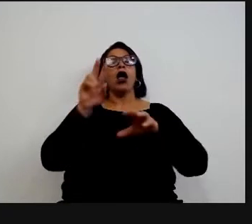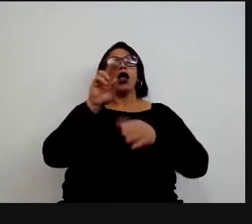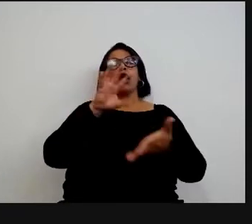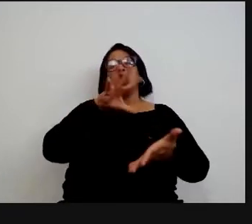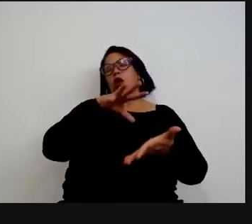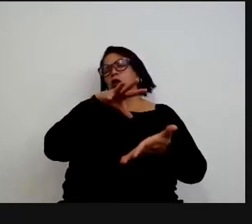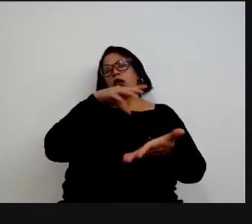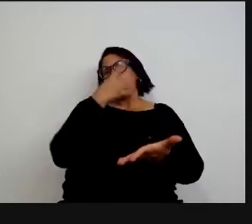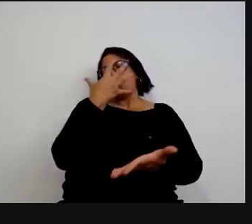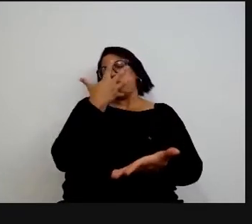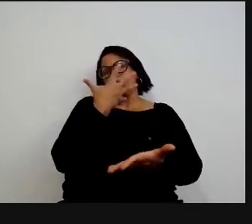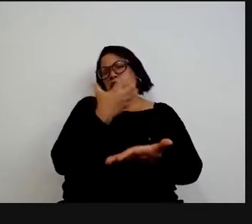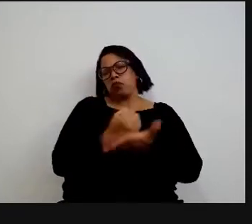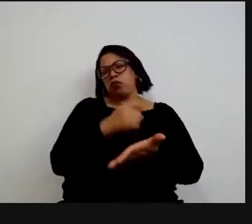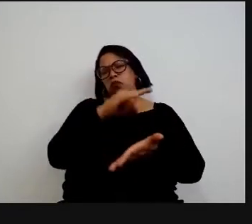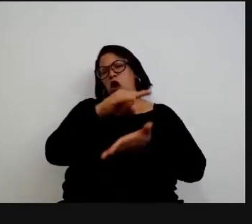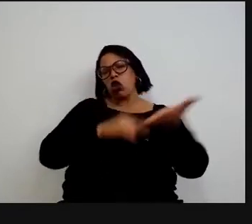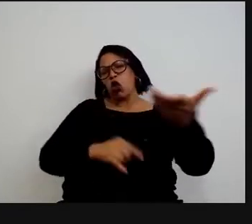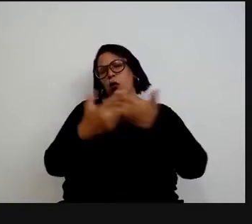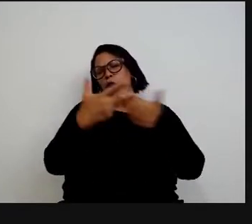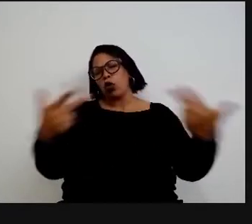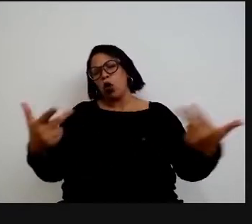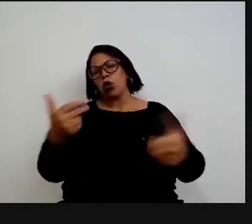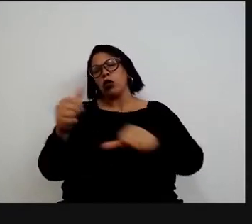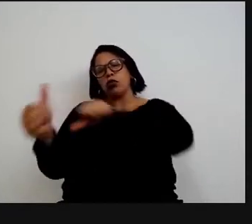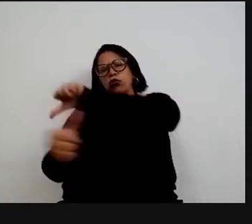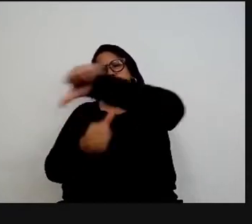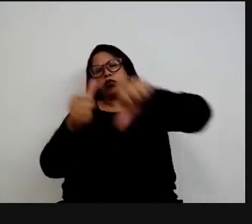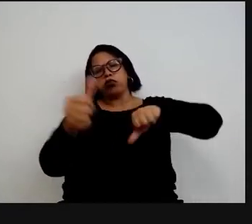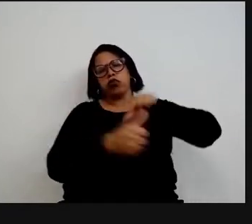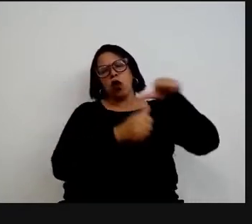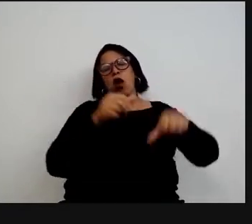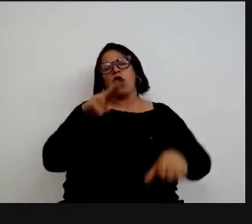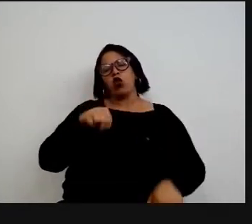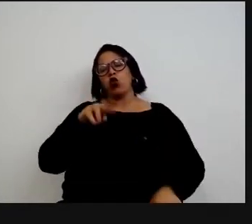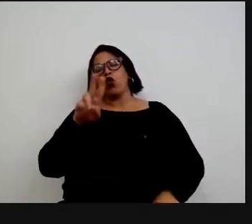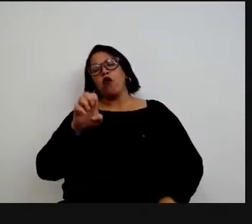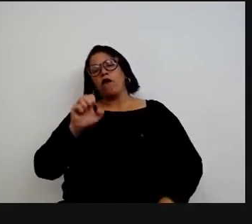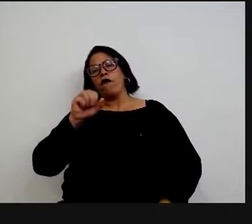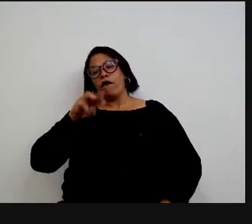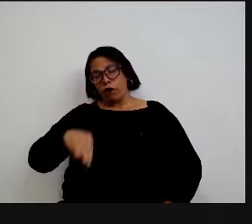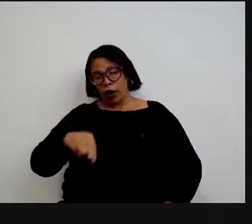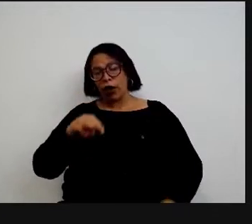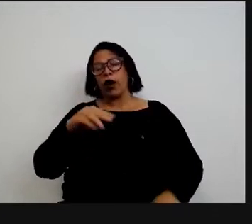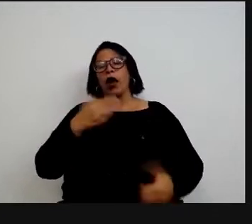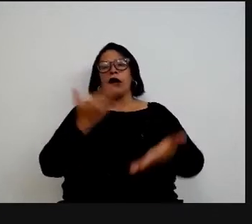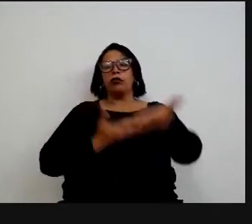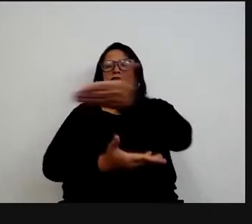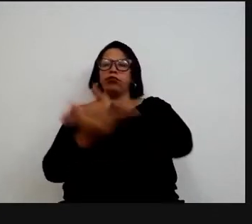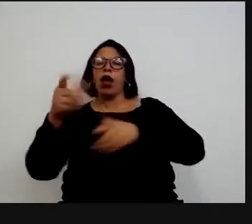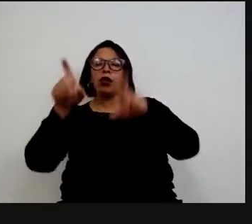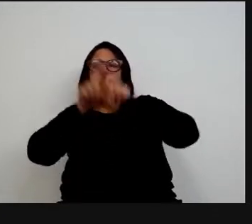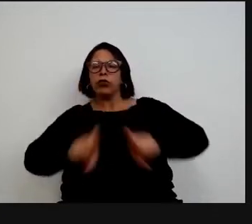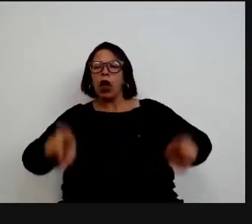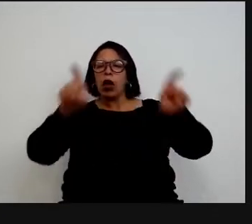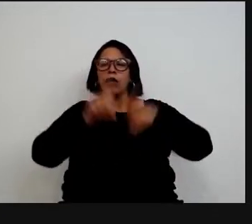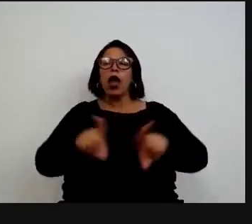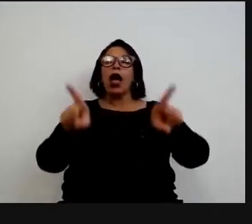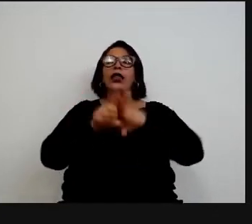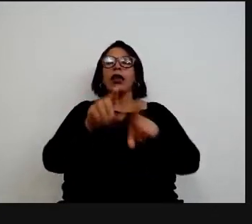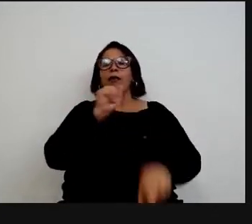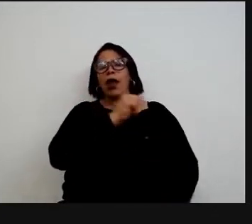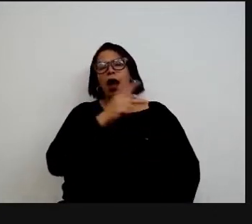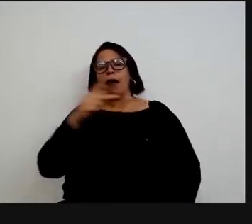documentos e tudo isso. Né? Só que contribuiu naquele momento porque nós estávamos aderindo às plataformas,